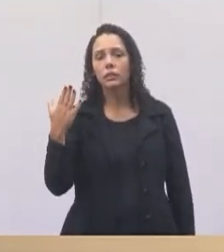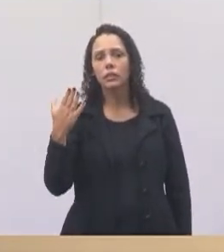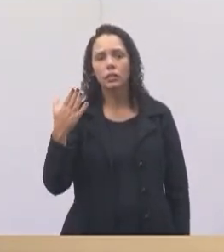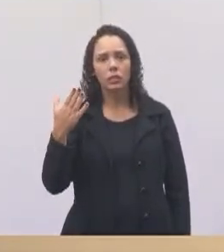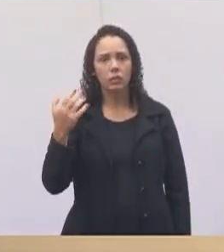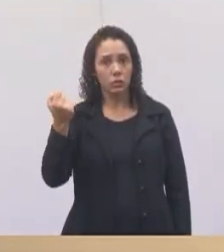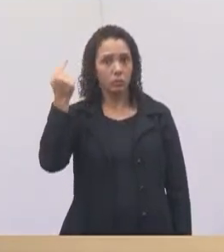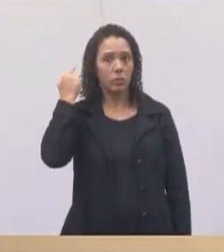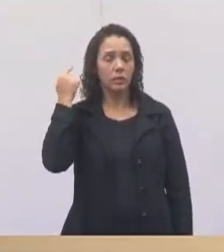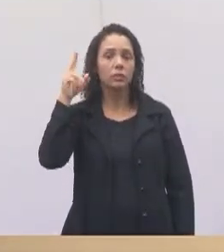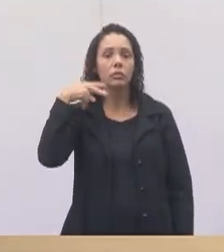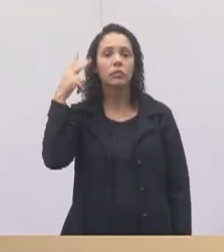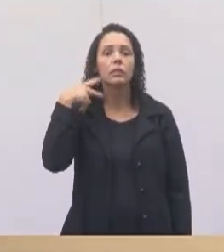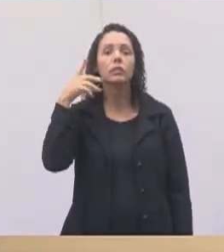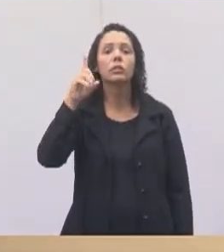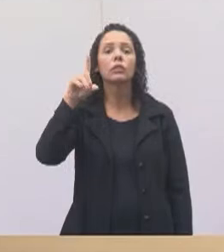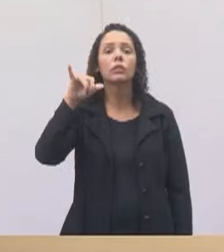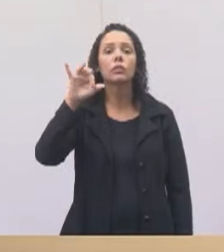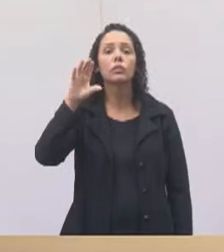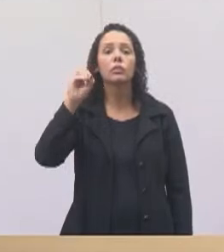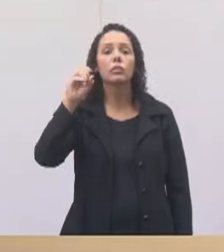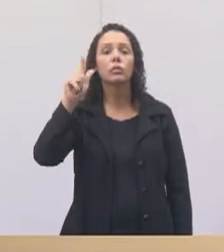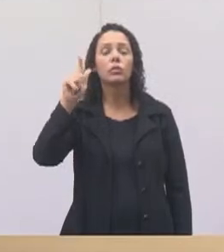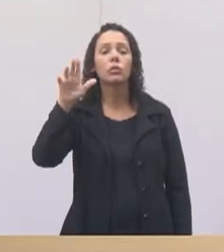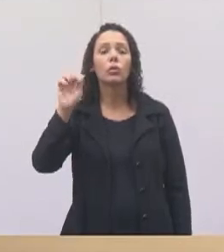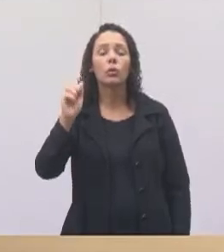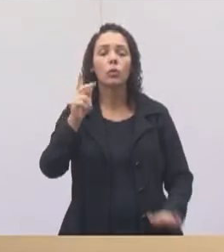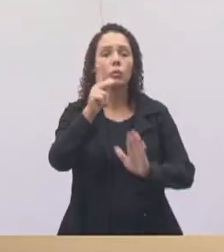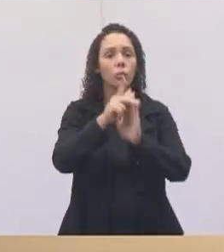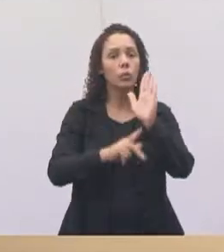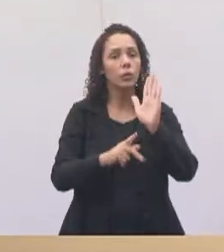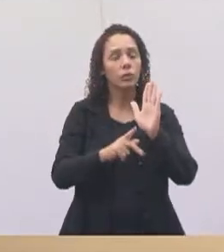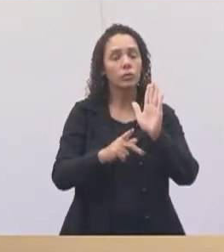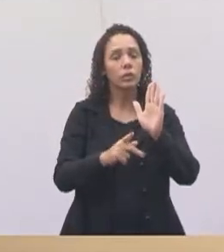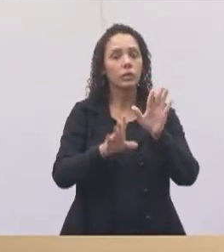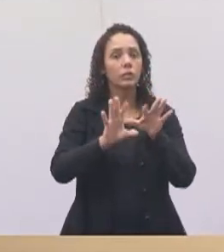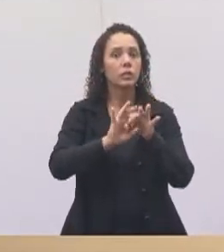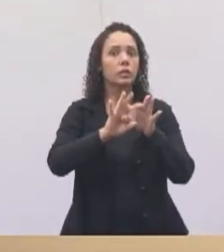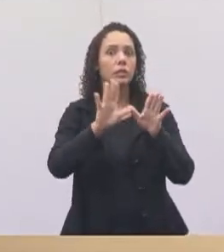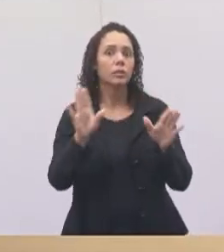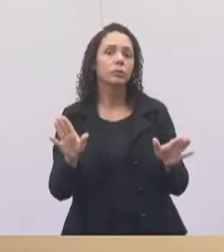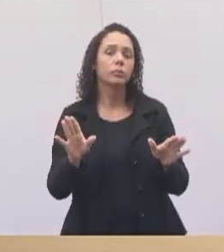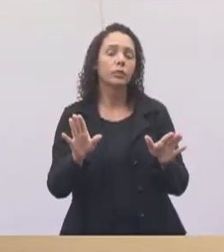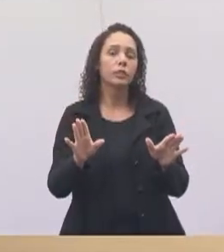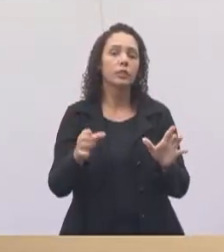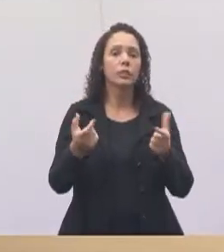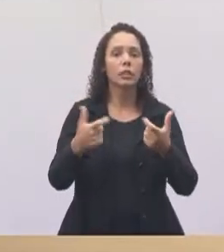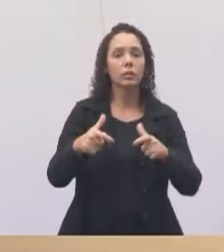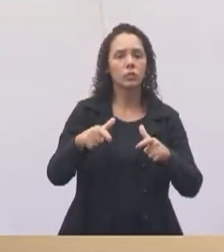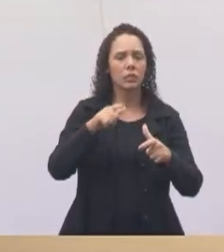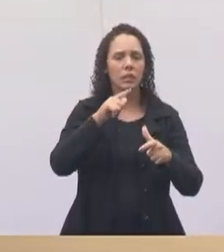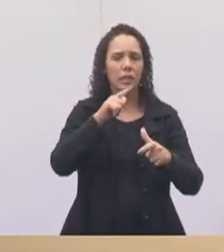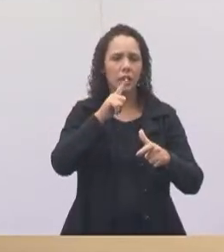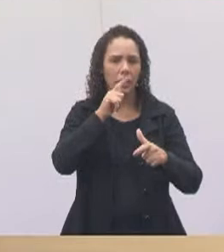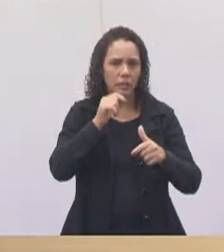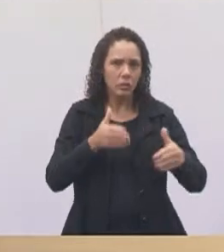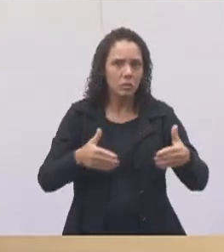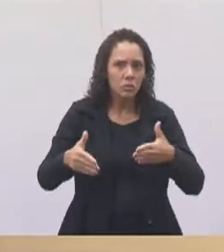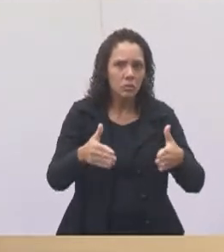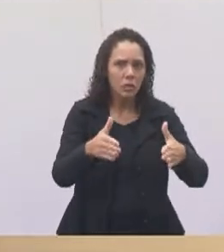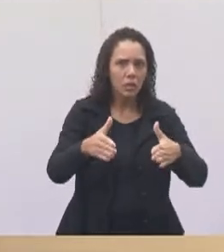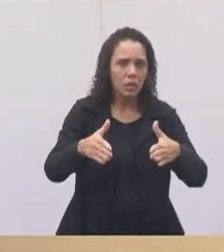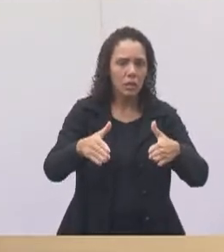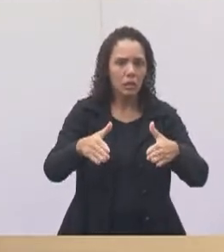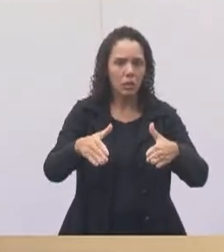nessa casa, liberando a prainha, onde tinha um encontro dos pais de santo, mãe de santo, fazendo a